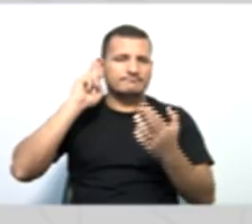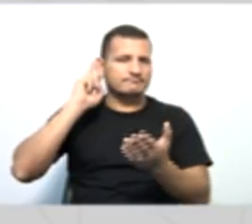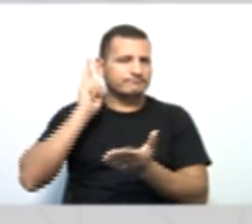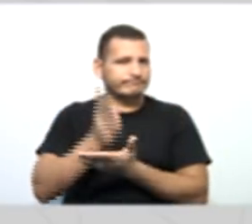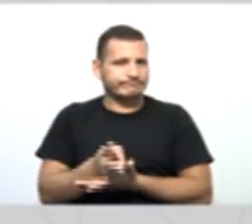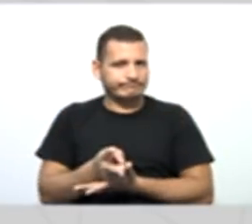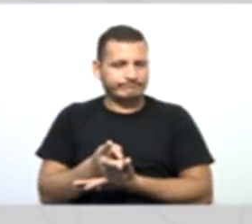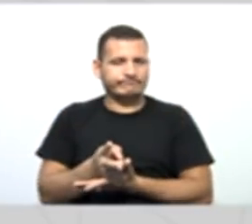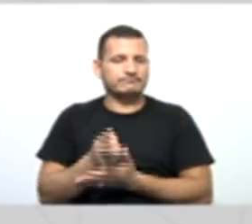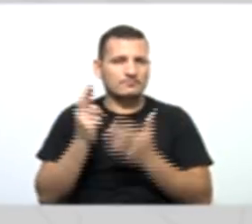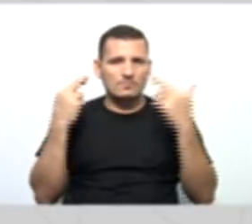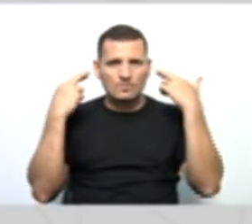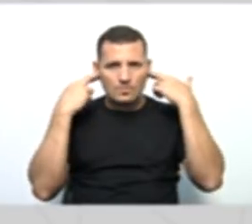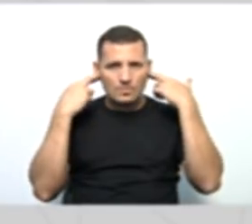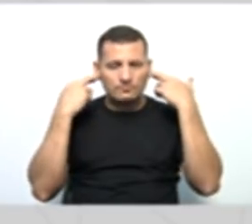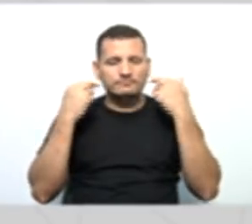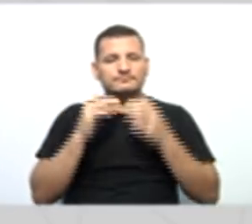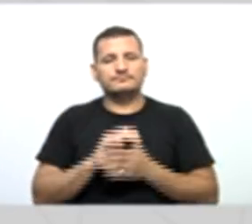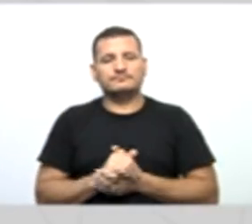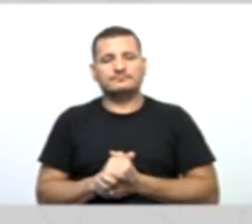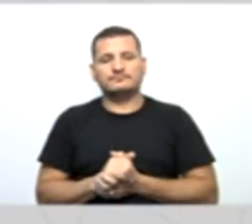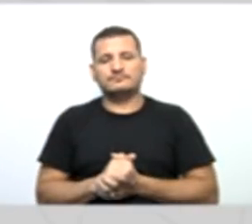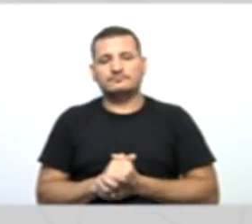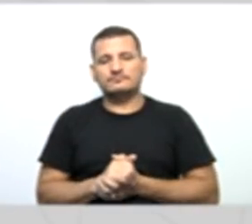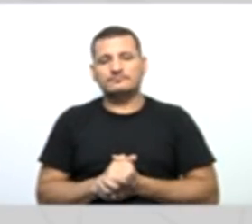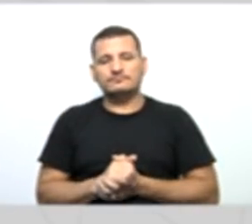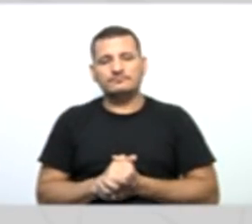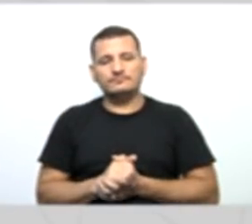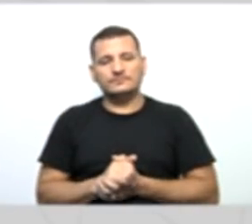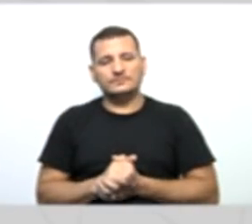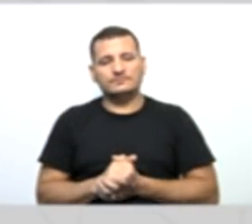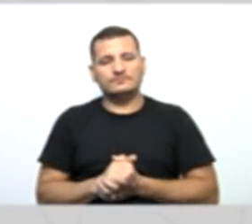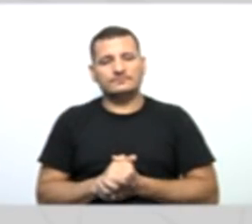será de natureza progressiva e se tornará notável